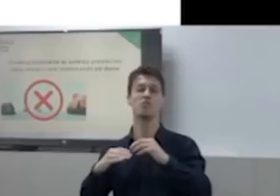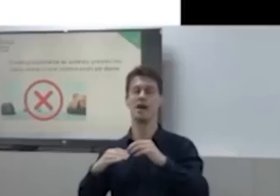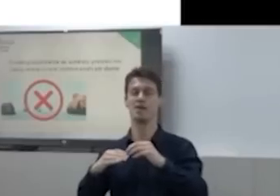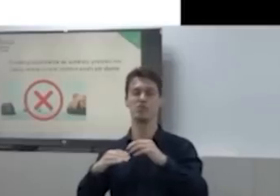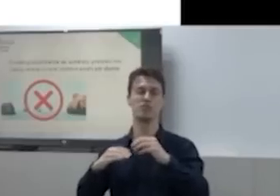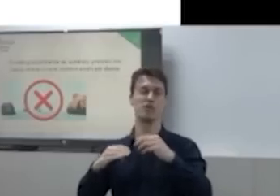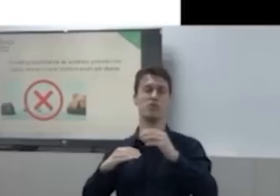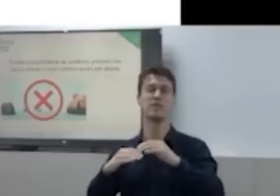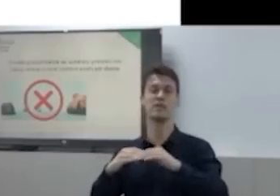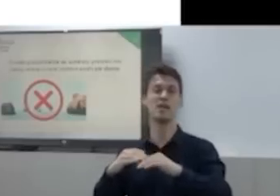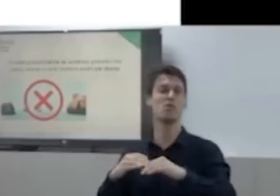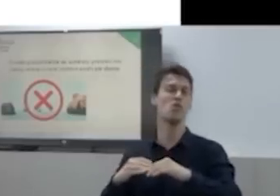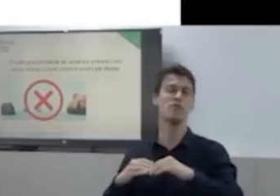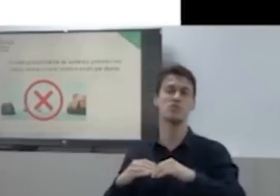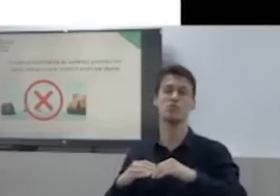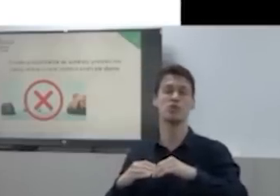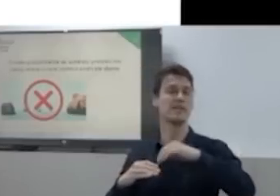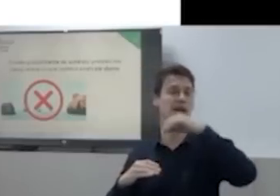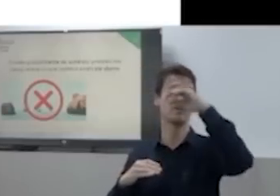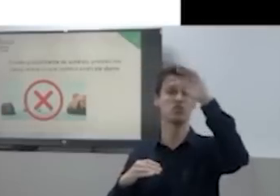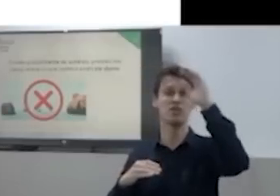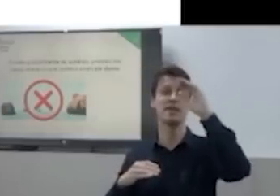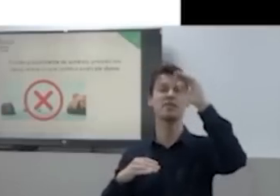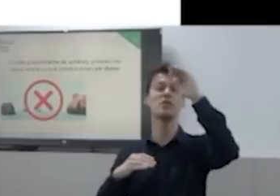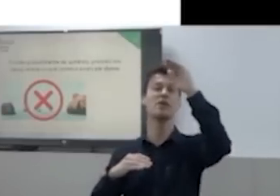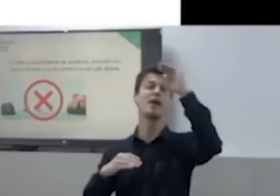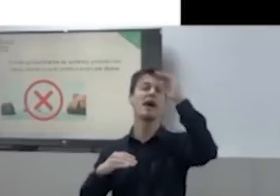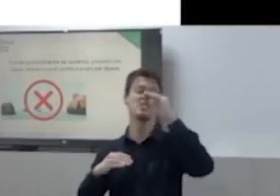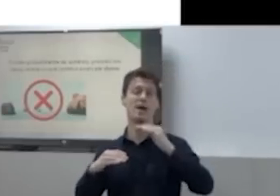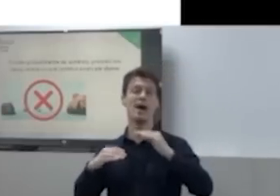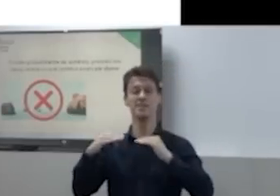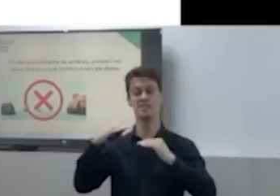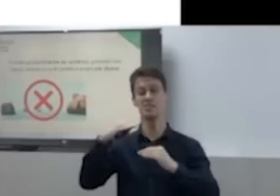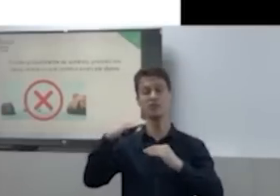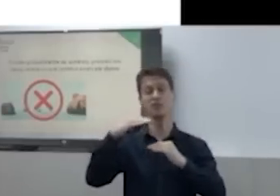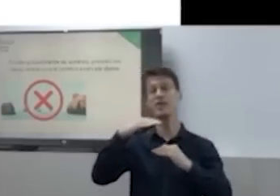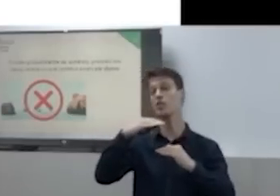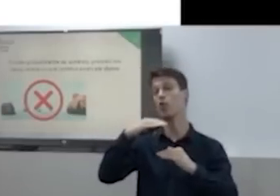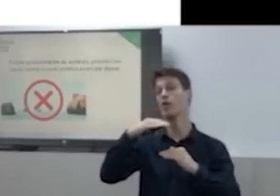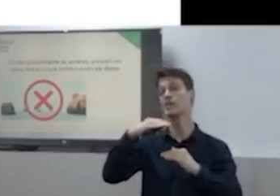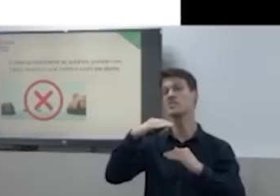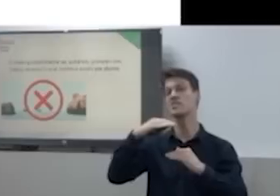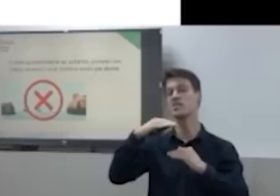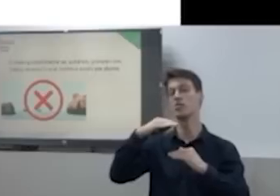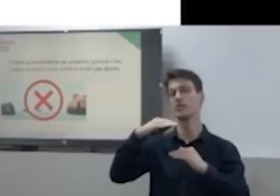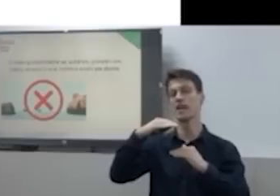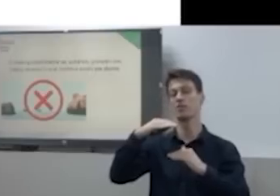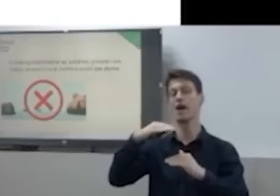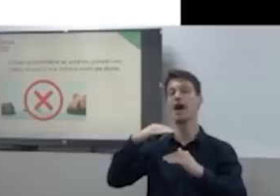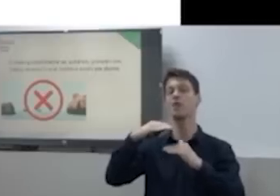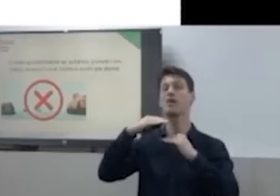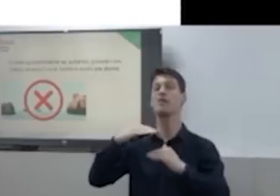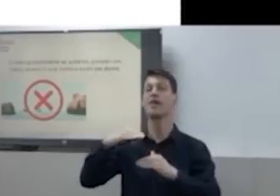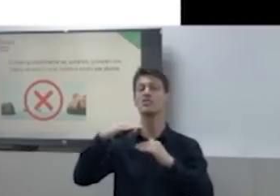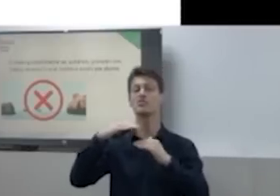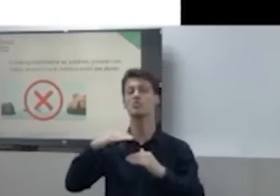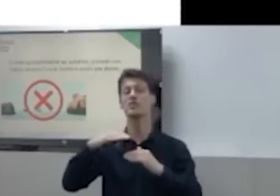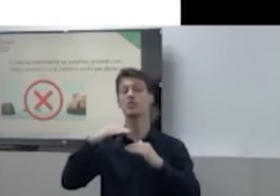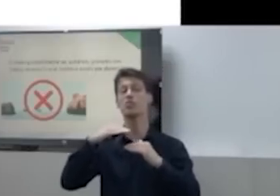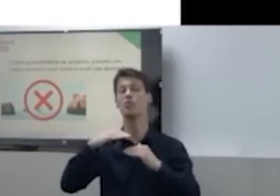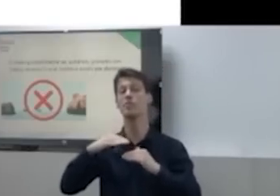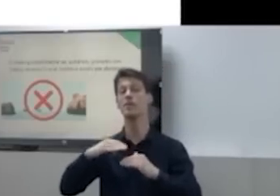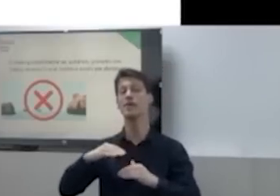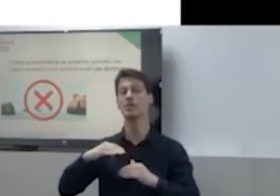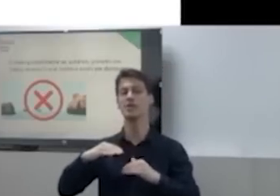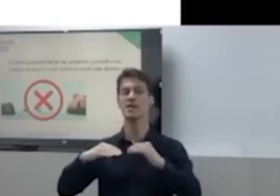for um navio que tem uma estrutura metálica, um chaminé. Então, as partes inferiores que estão em contato com a água